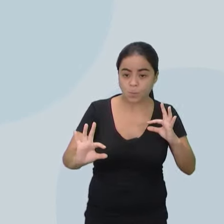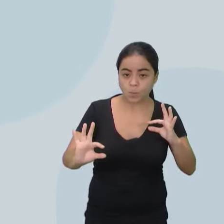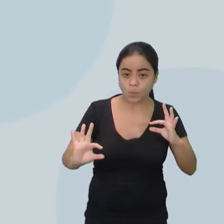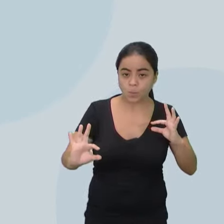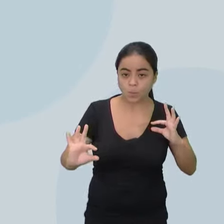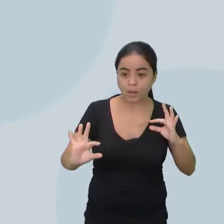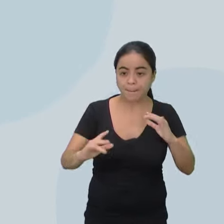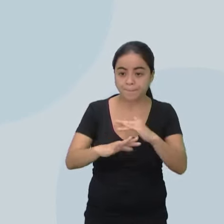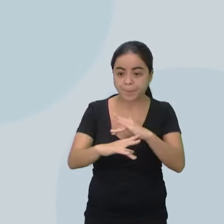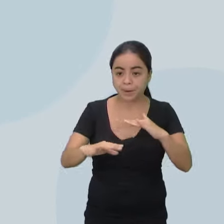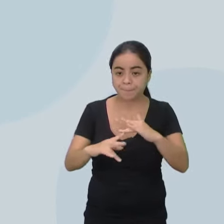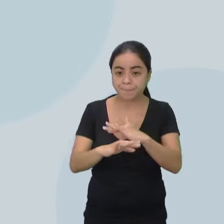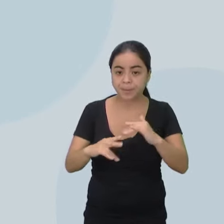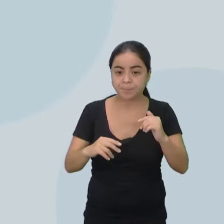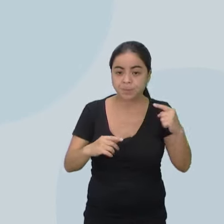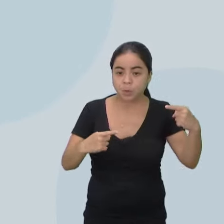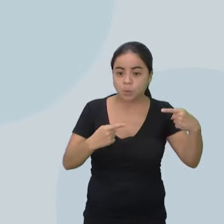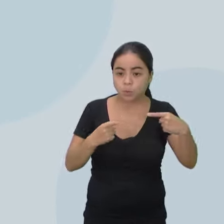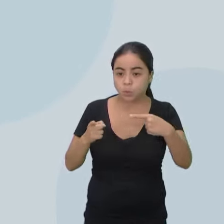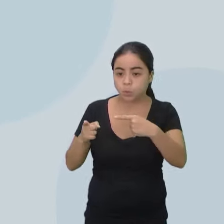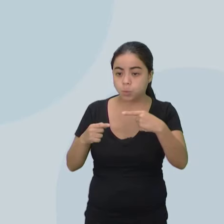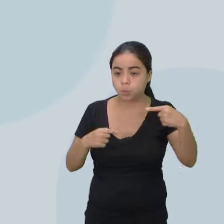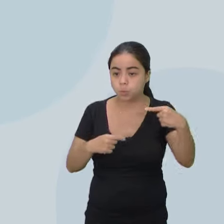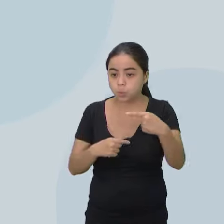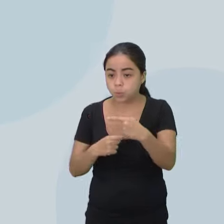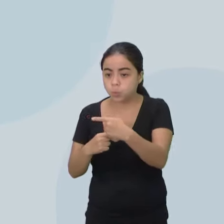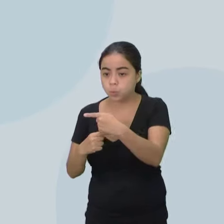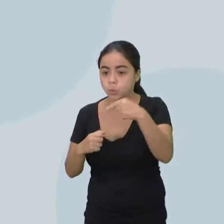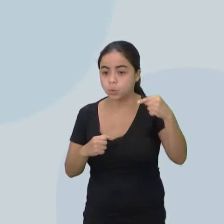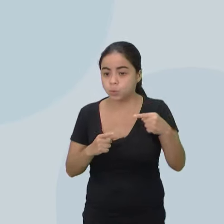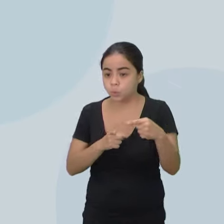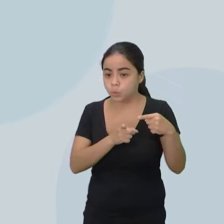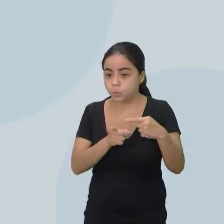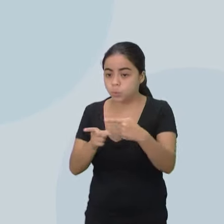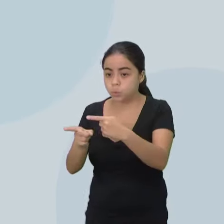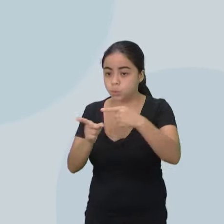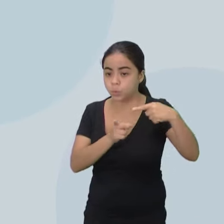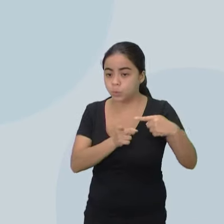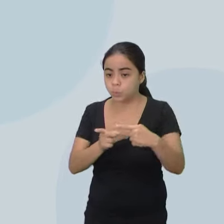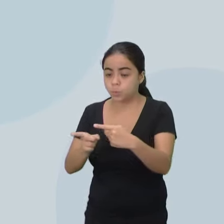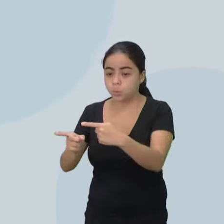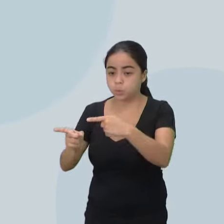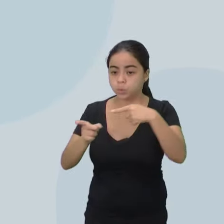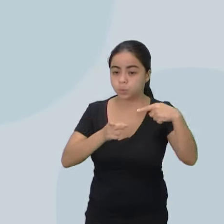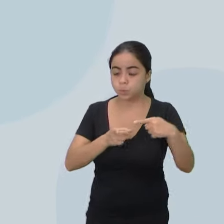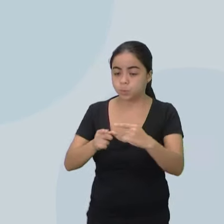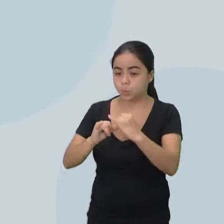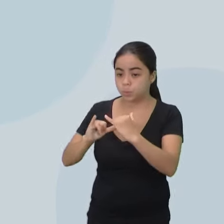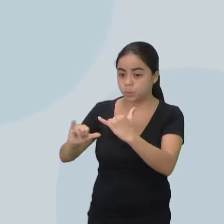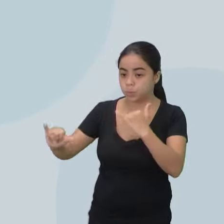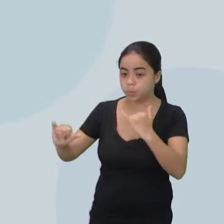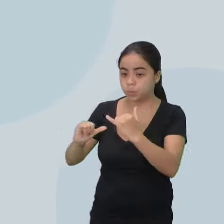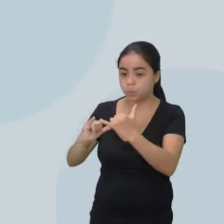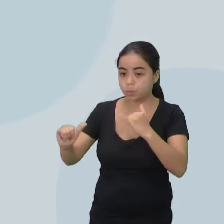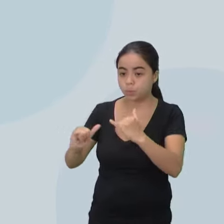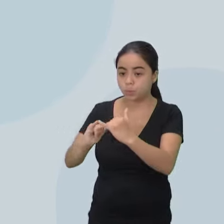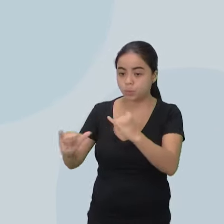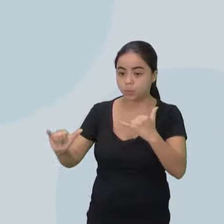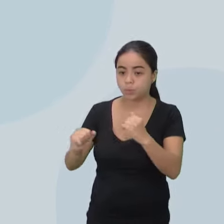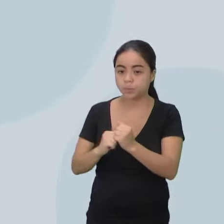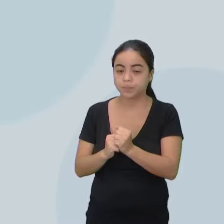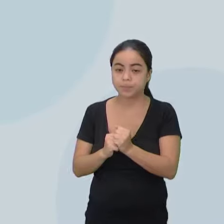se movimentar tudo na mesma direção. Isso que é o que a gente chama de corrente elétrica, né? E a gente representa pela letra I